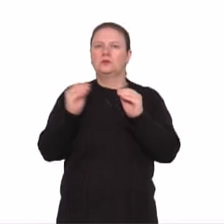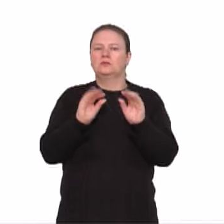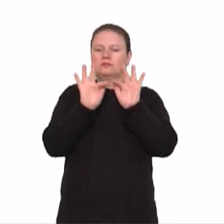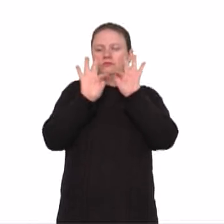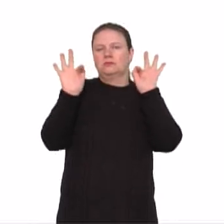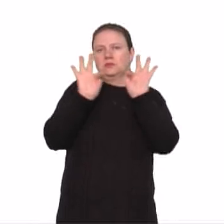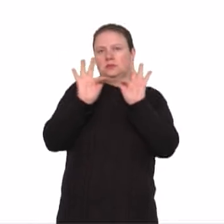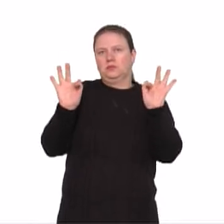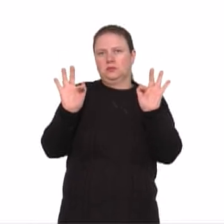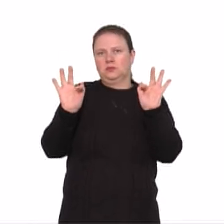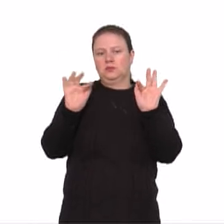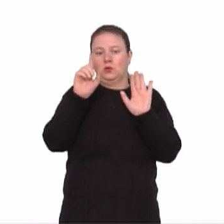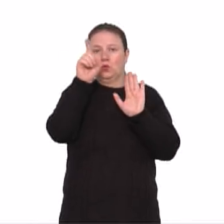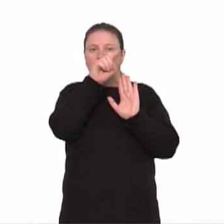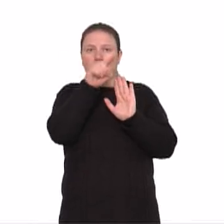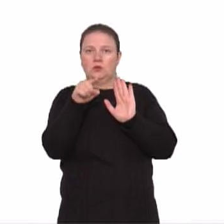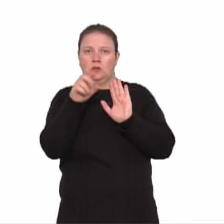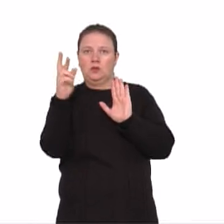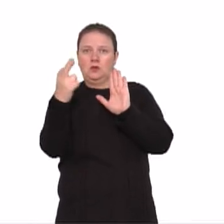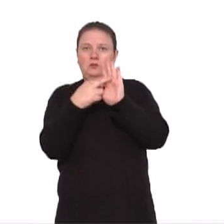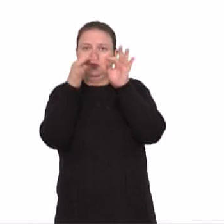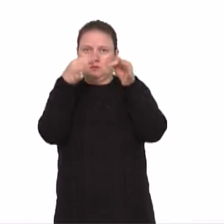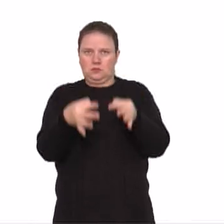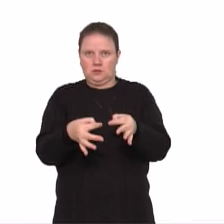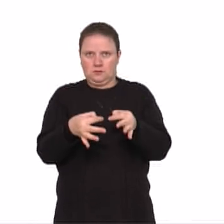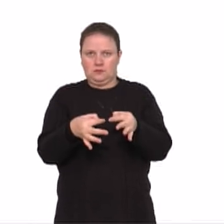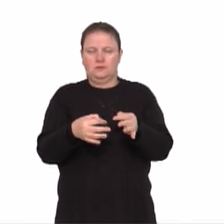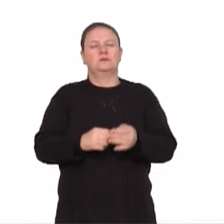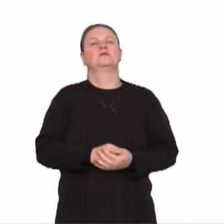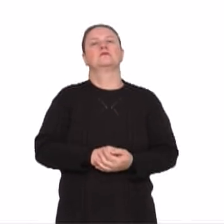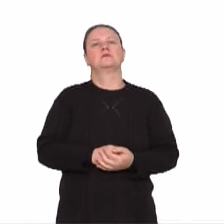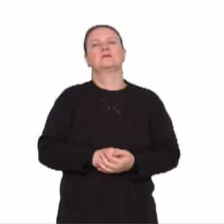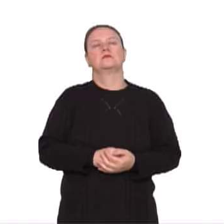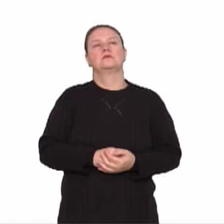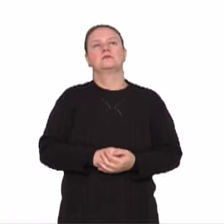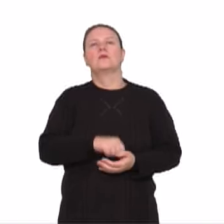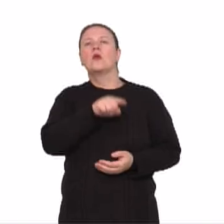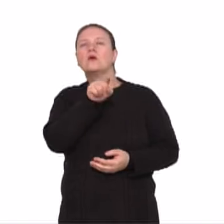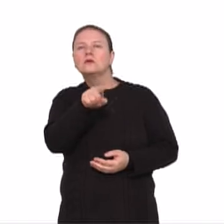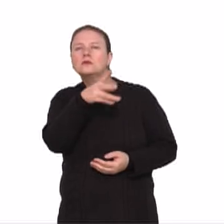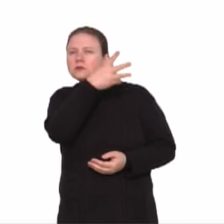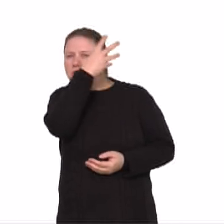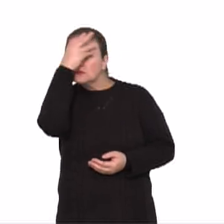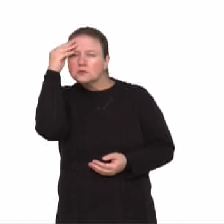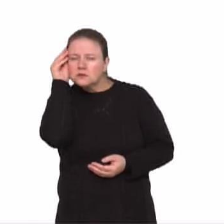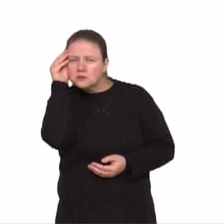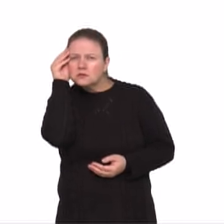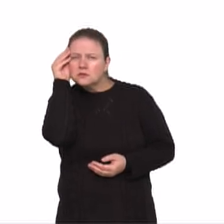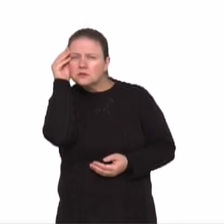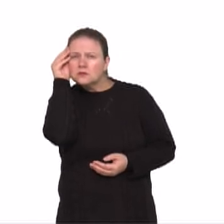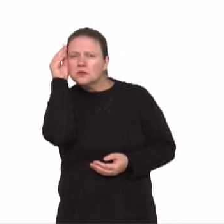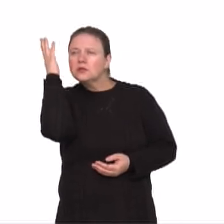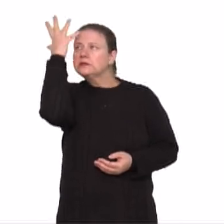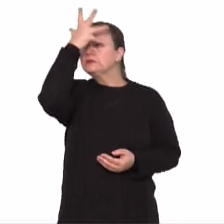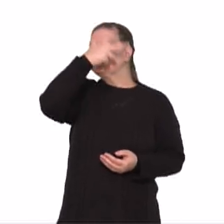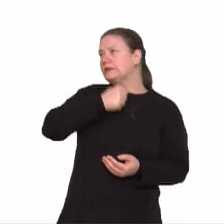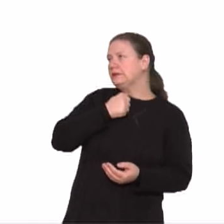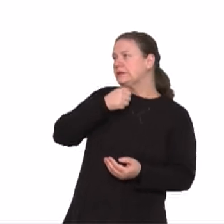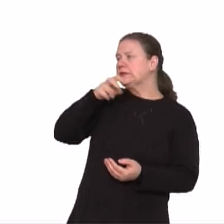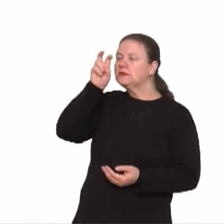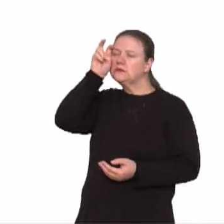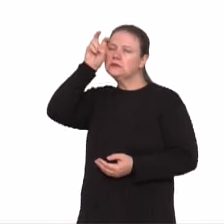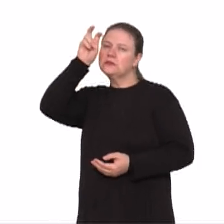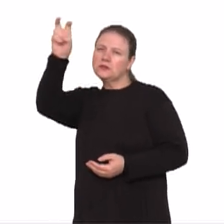frase, marcando um X na resposta correta. Você se esqueceu de falar linda, inteligente